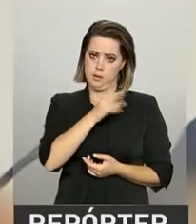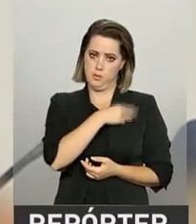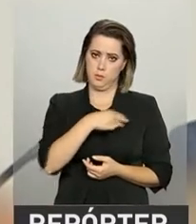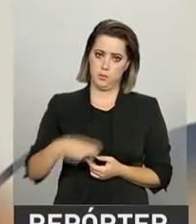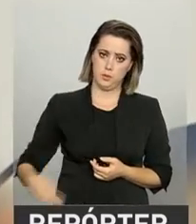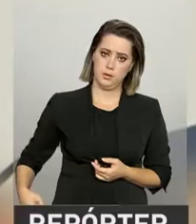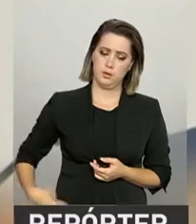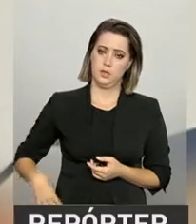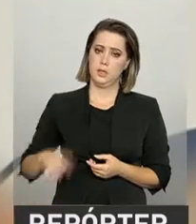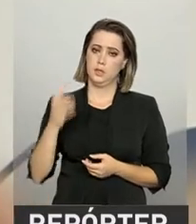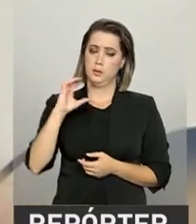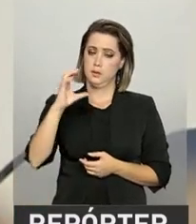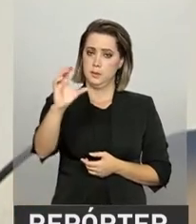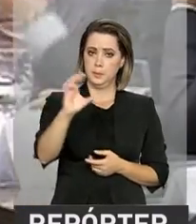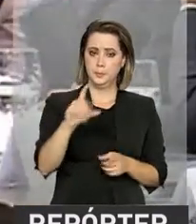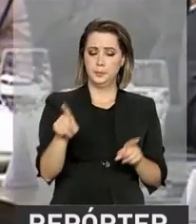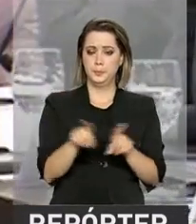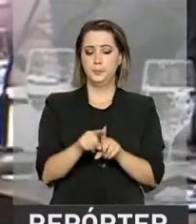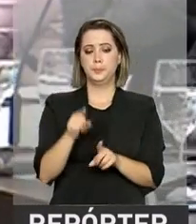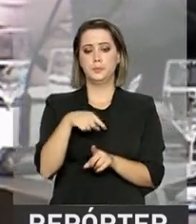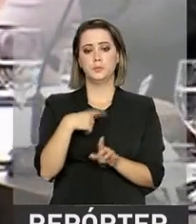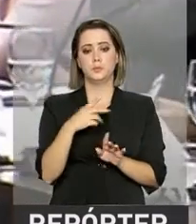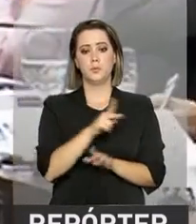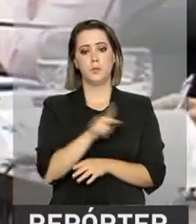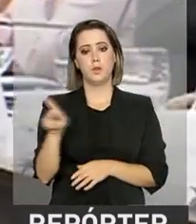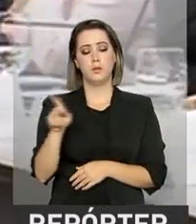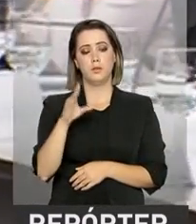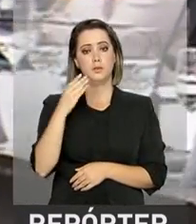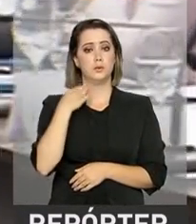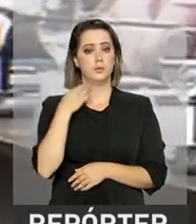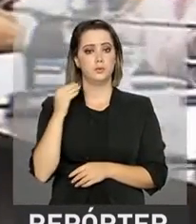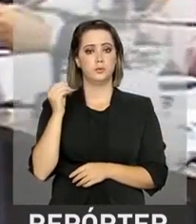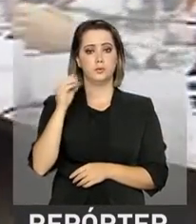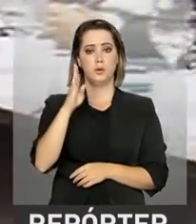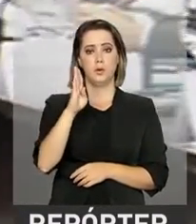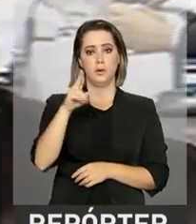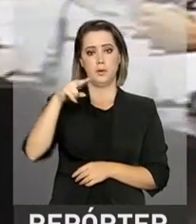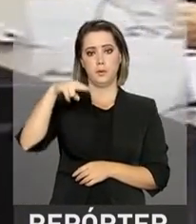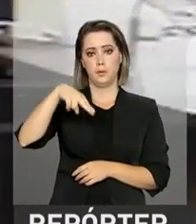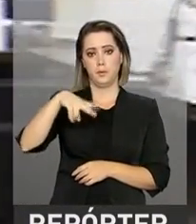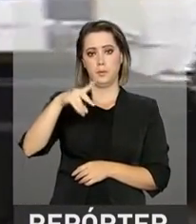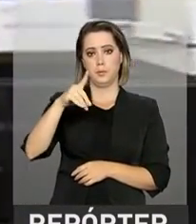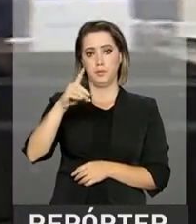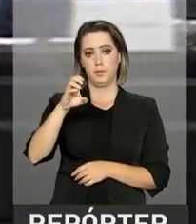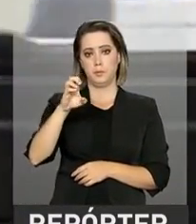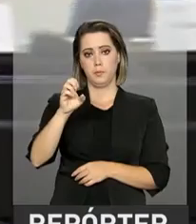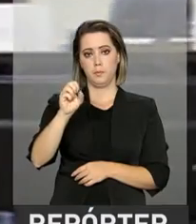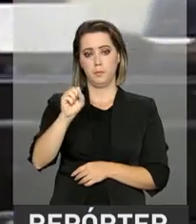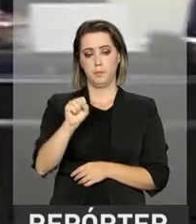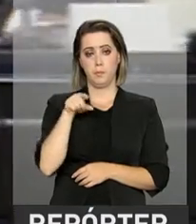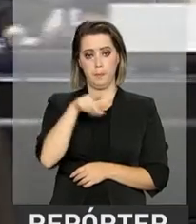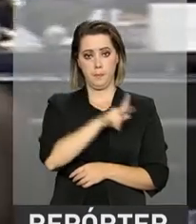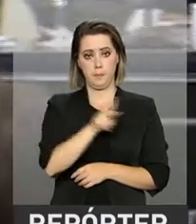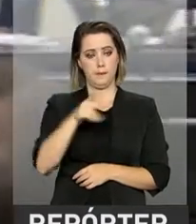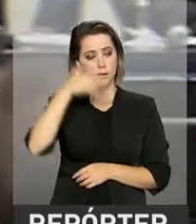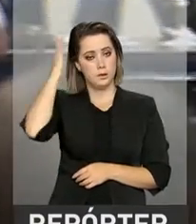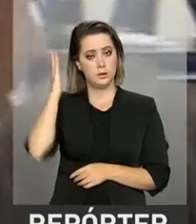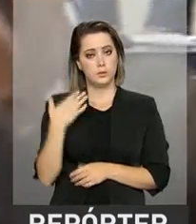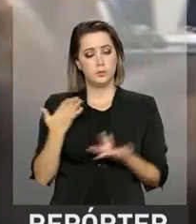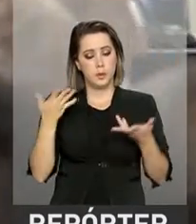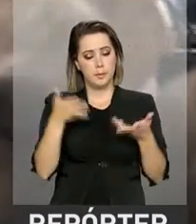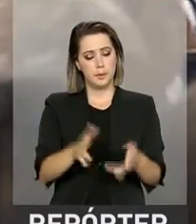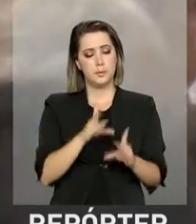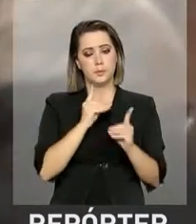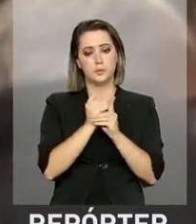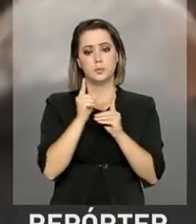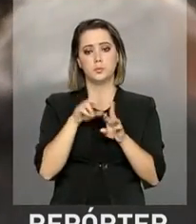Inovação e Comunicações, Gilberto Kassab, e a presidente do BNDES, Maria Silvia Bastos, o presidente Michel Temer participou do